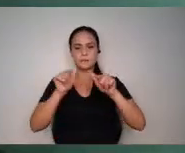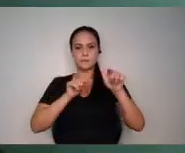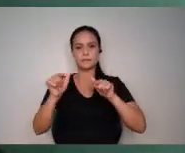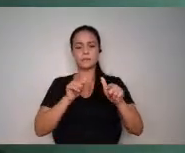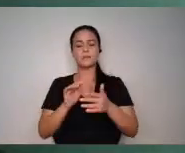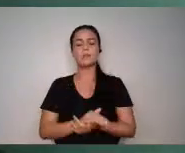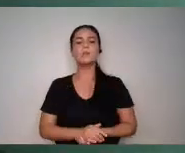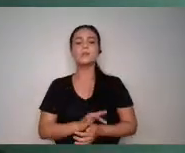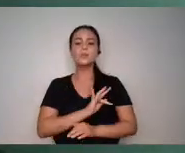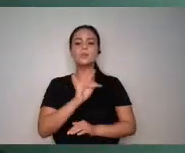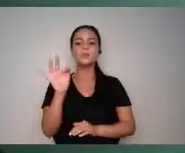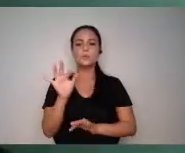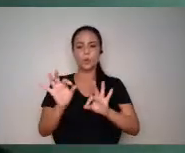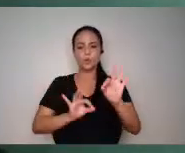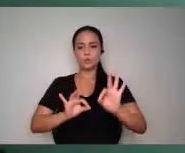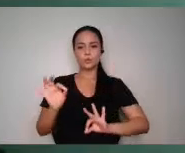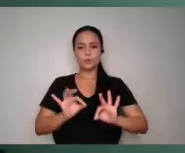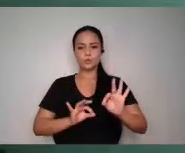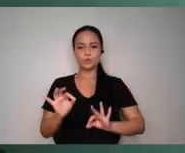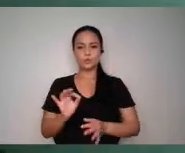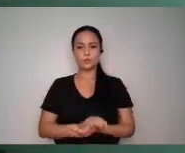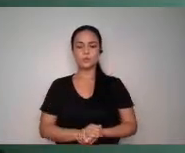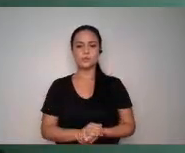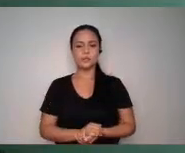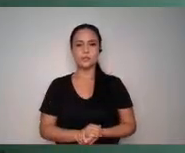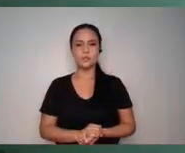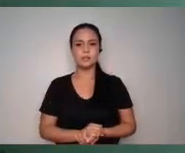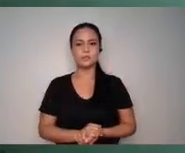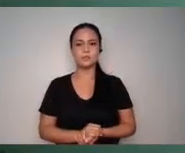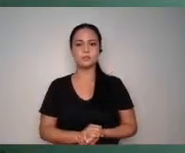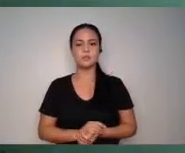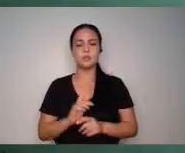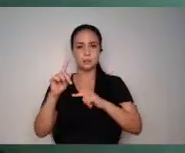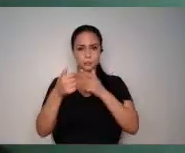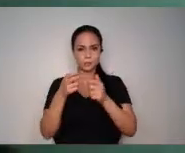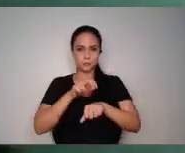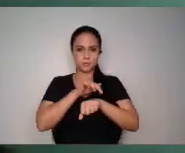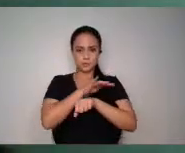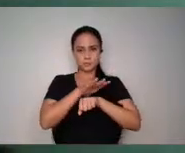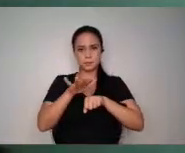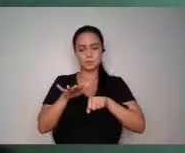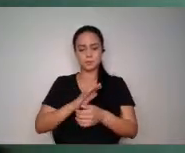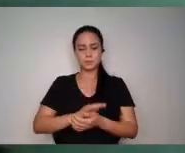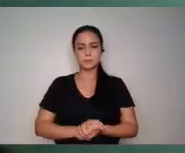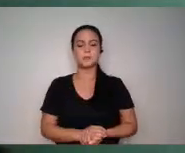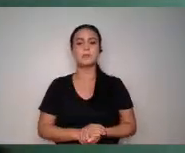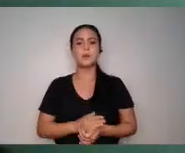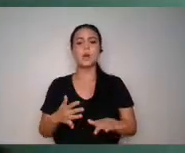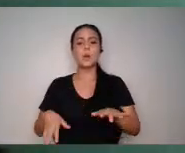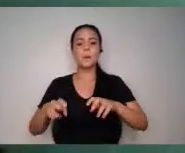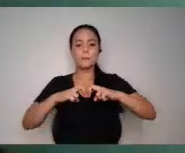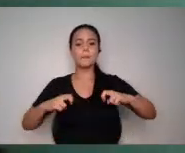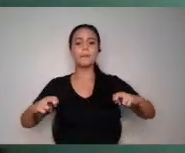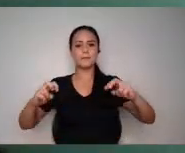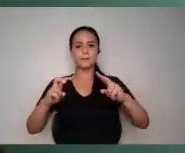Work and Well-being of Workers and Organizations during and after pandemic.